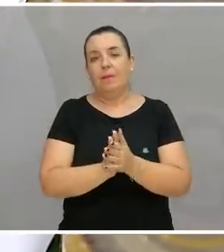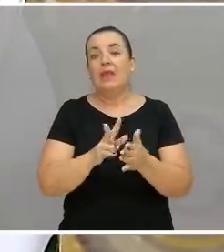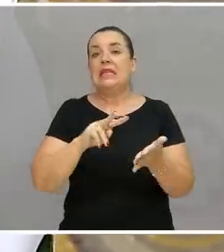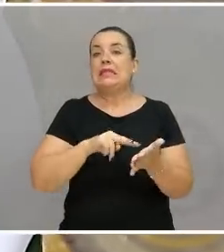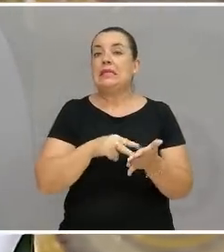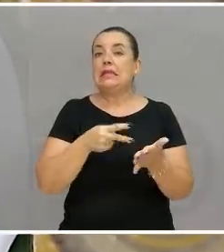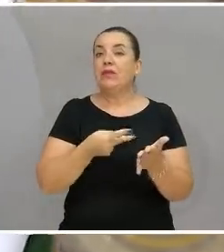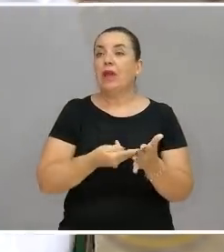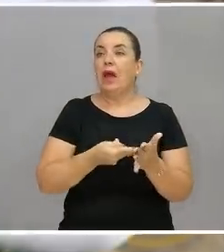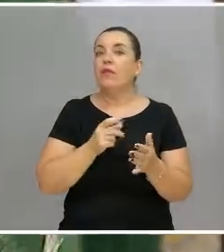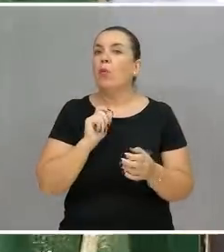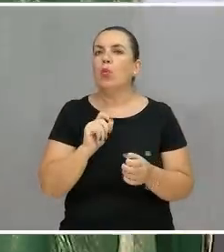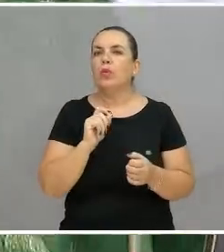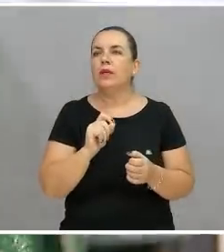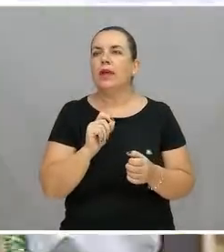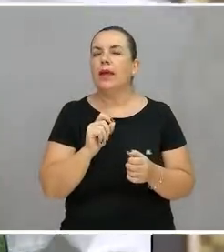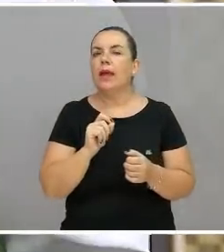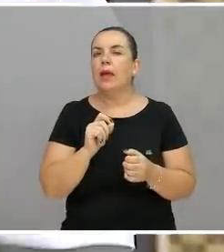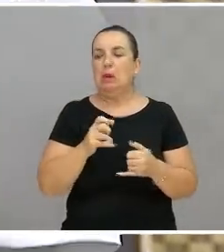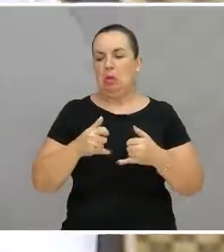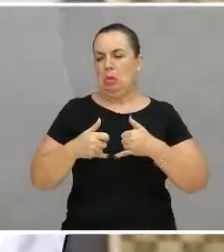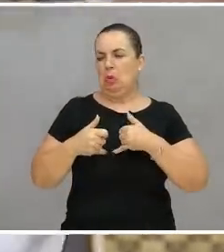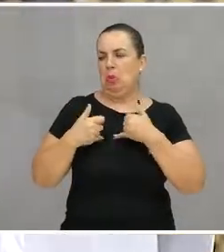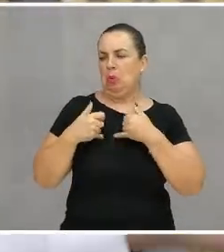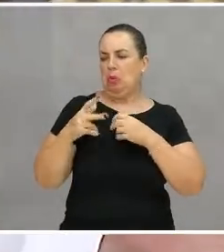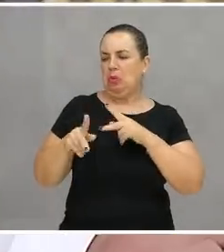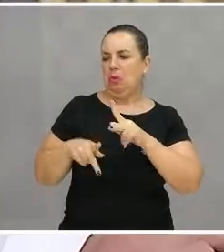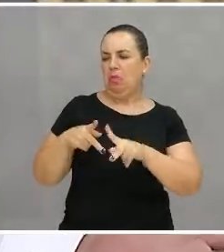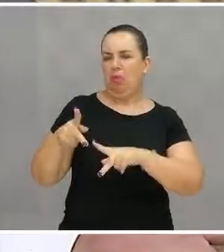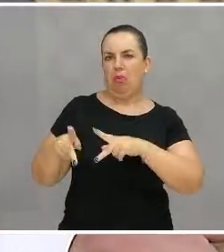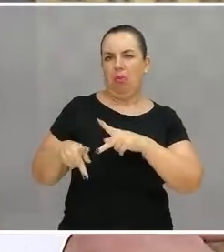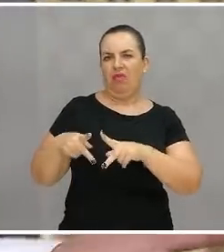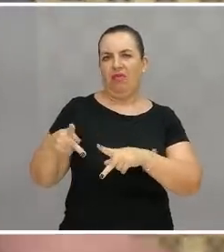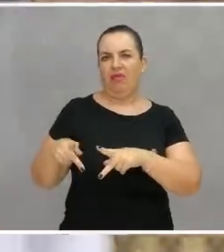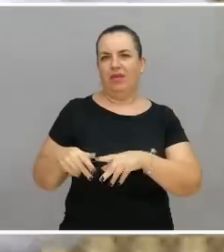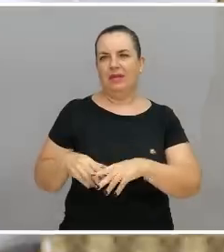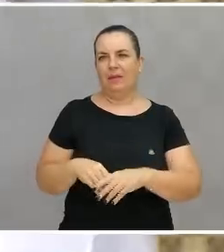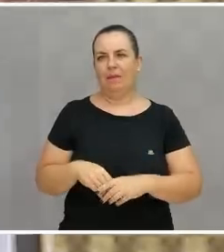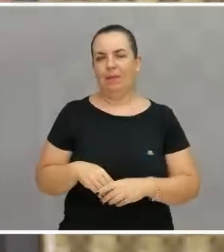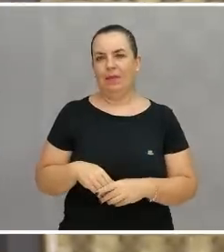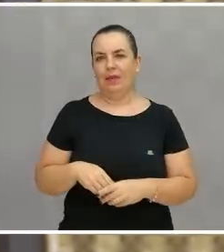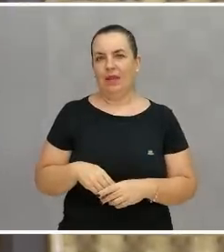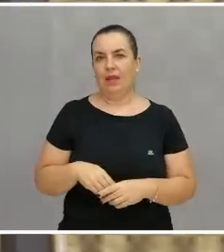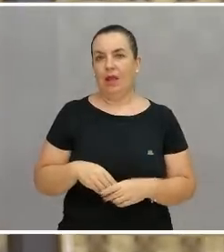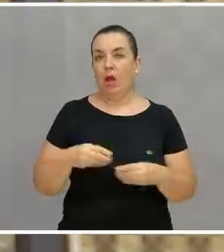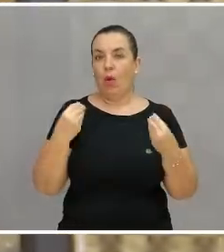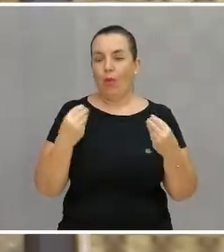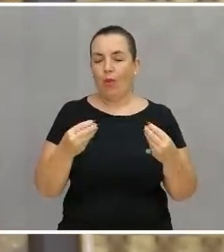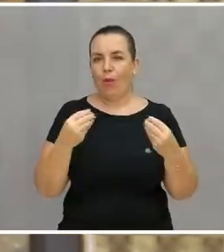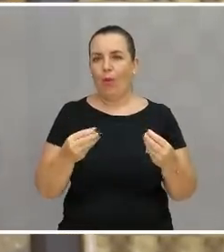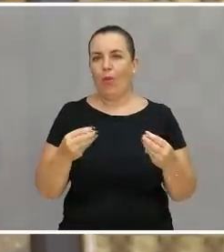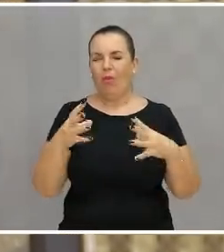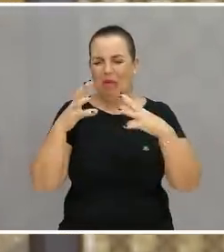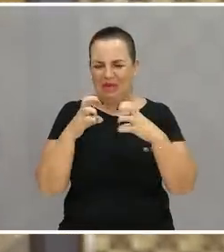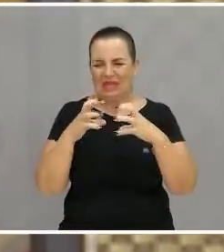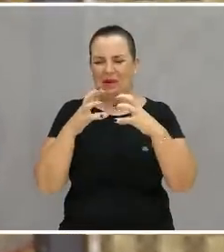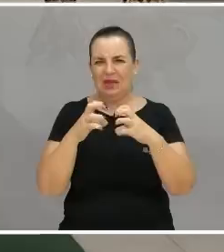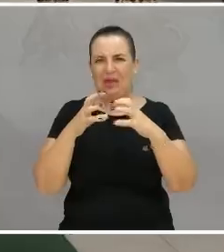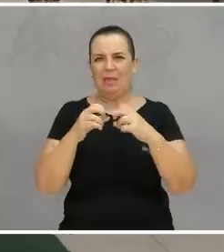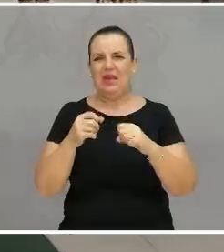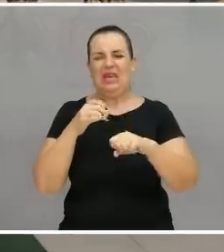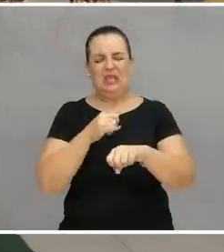significava o orgulho de um povo até hoje. Olha quanto se briga se Jerusalém é ou não é a